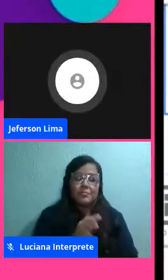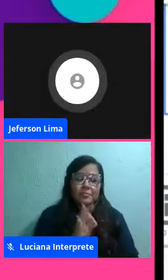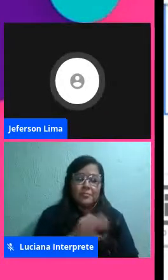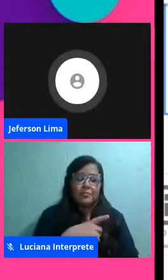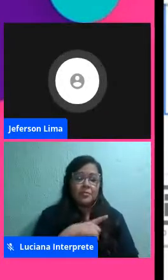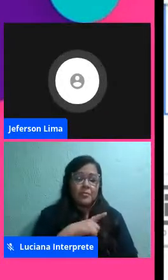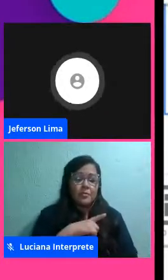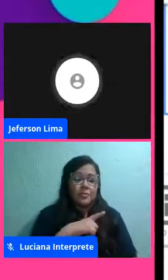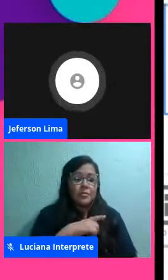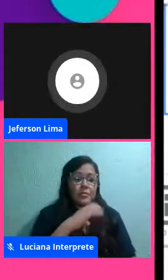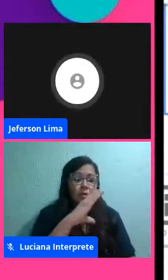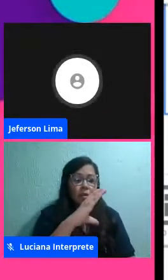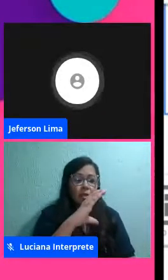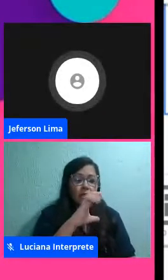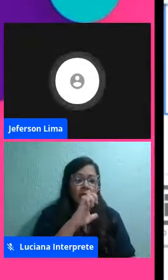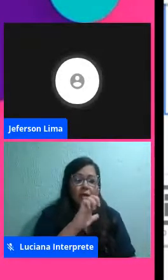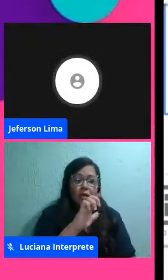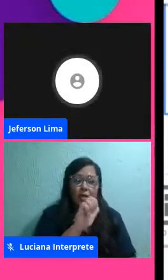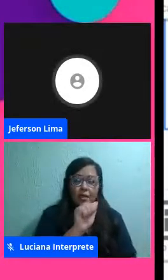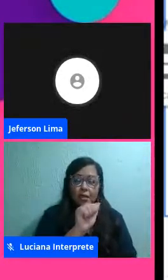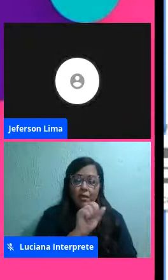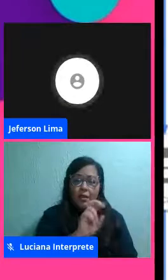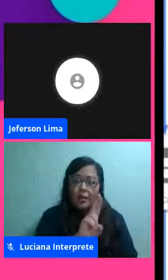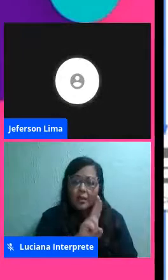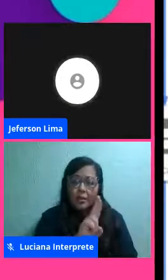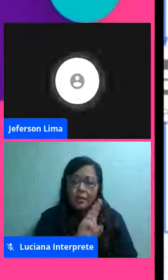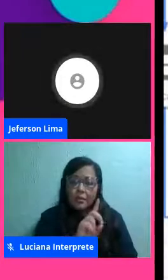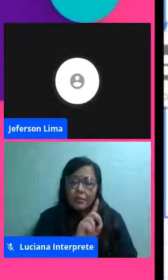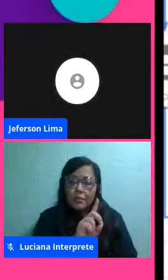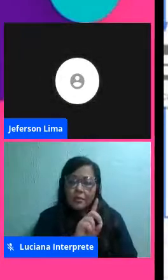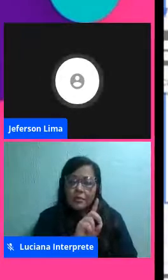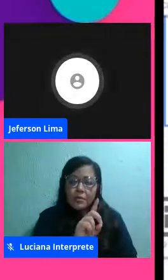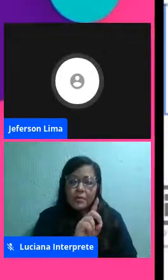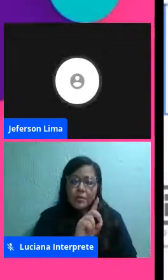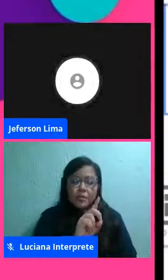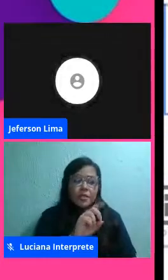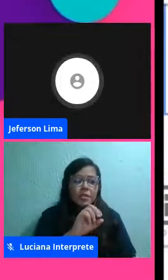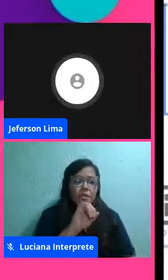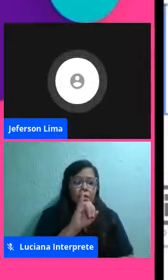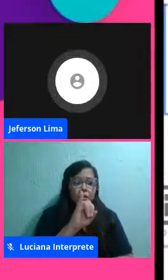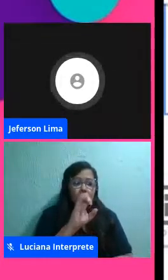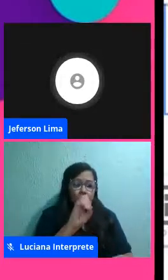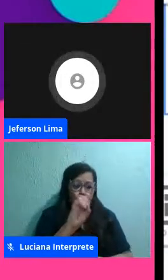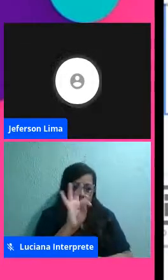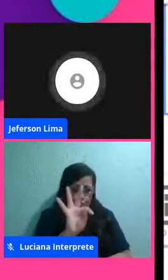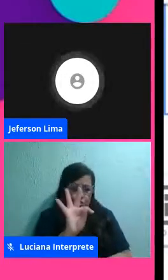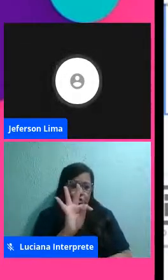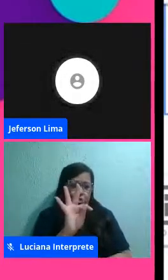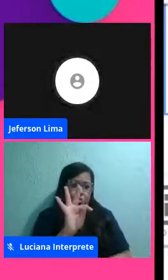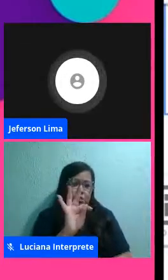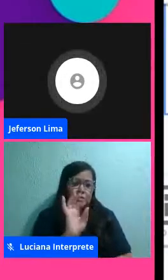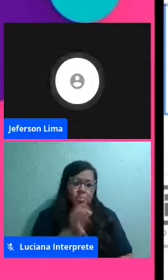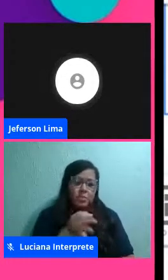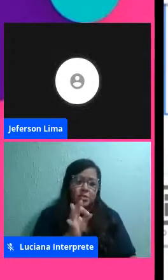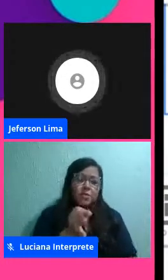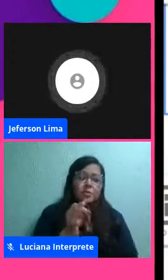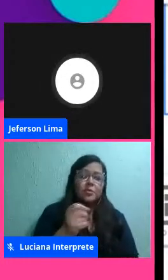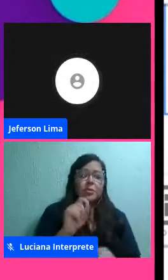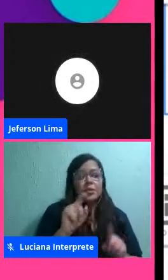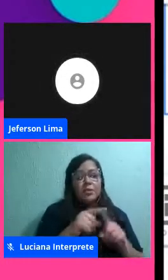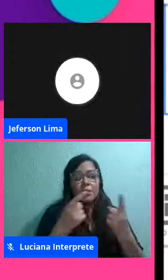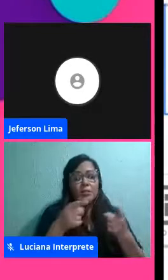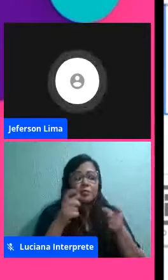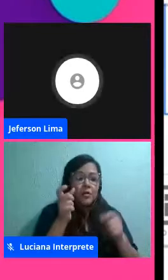E nesse Cloud IoT Core, a gente vai fazer a mesma coisa que a gente faria cá na ponta. A gente vai observar toda vez que